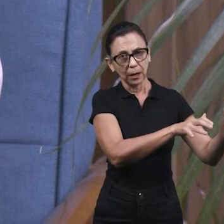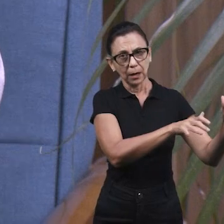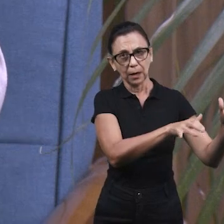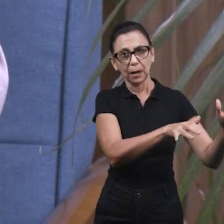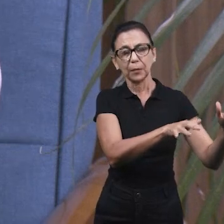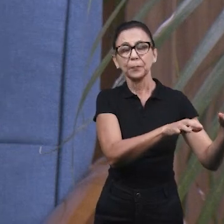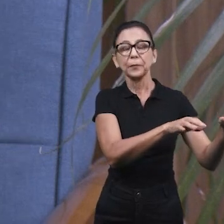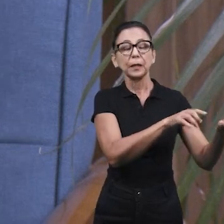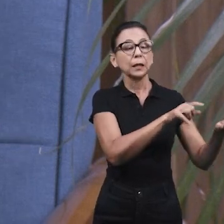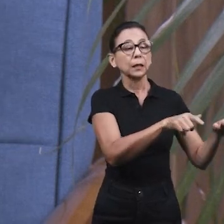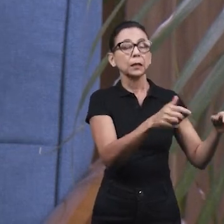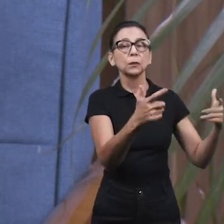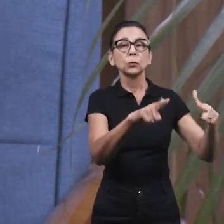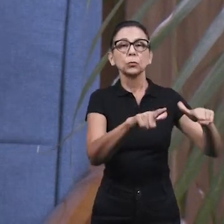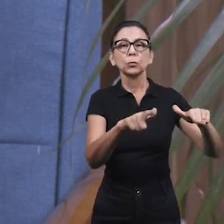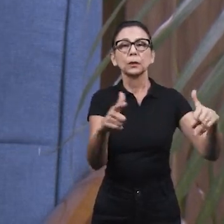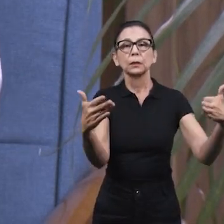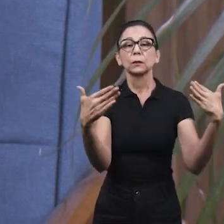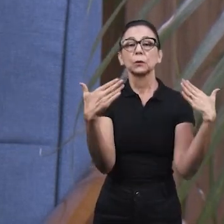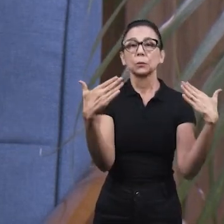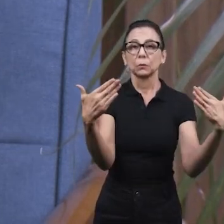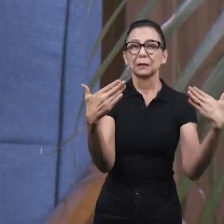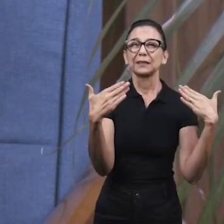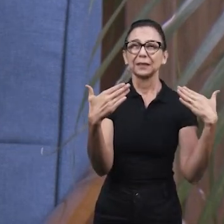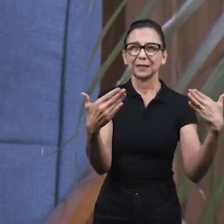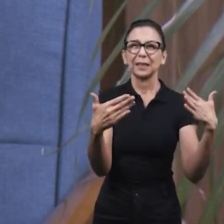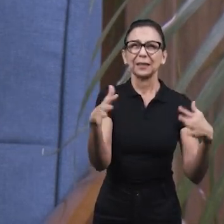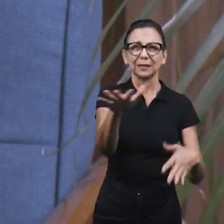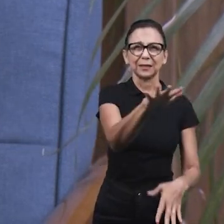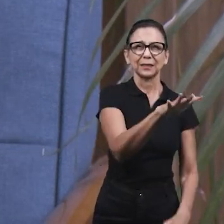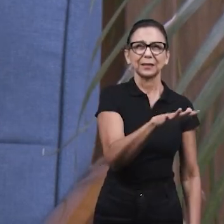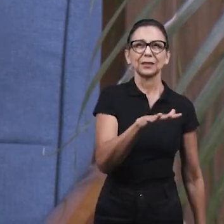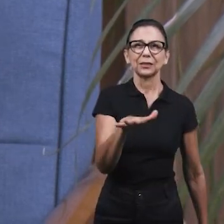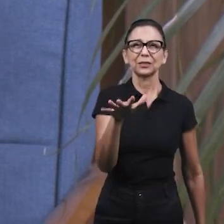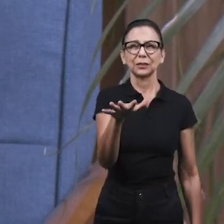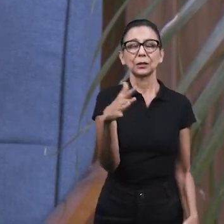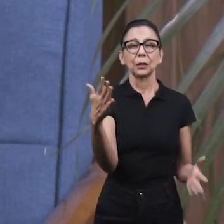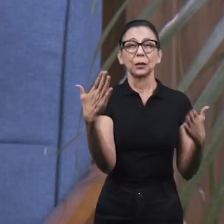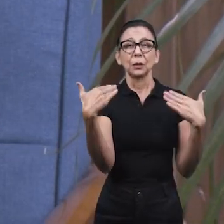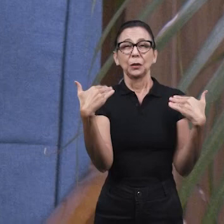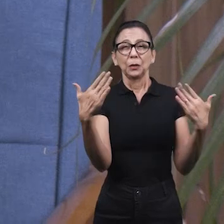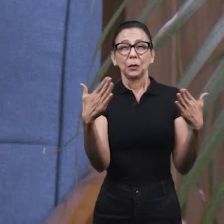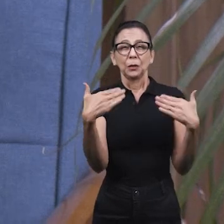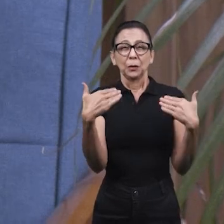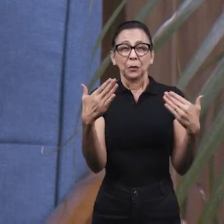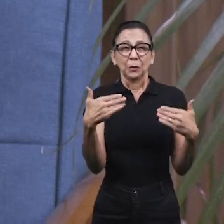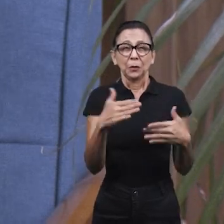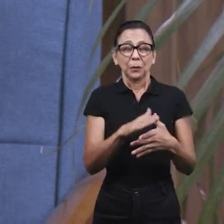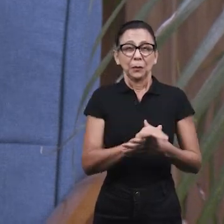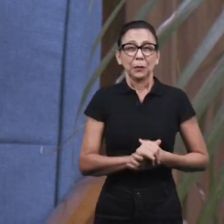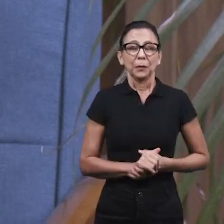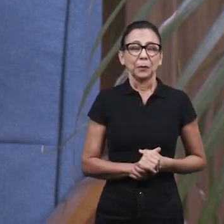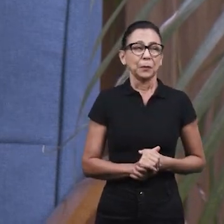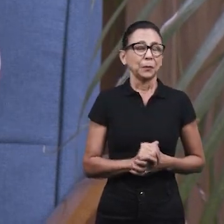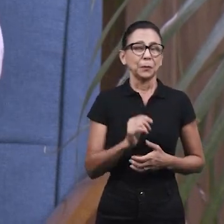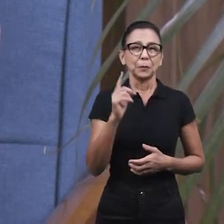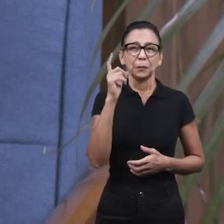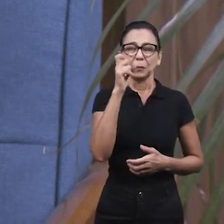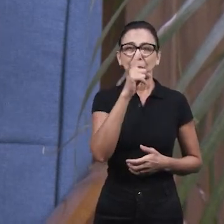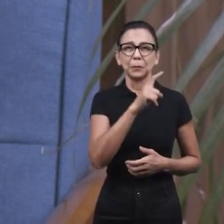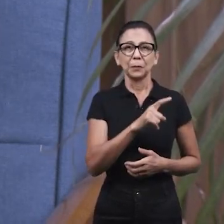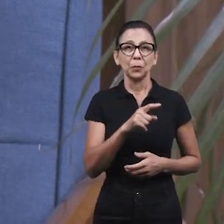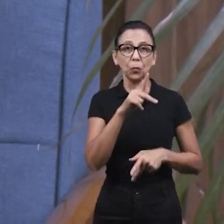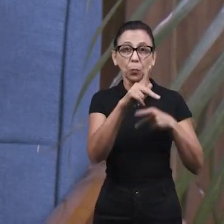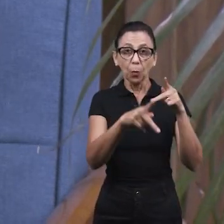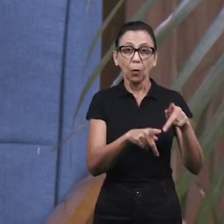Do deserto. do deserto, segue através do deserto, ali naquela região desértica do Sinai, ali na península do Sinai.